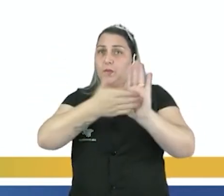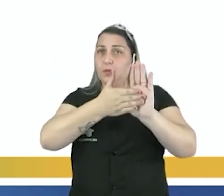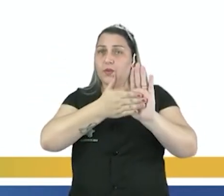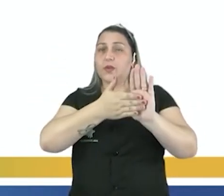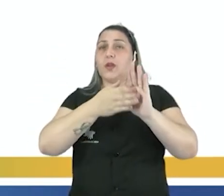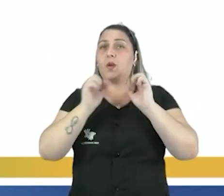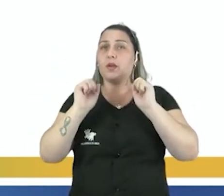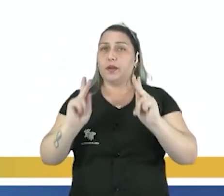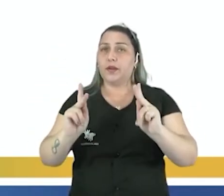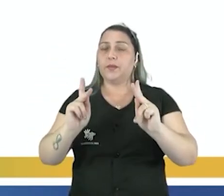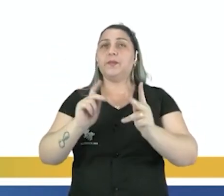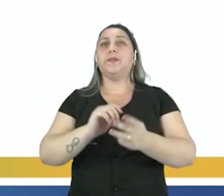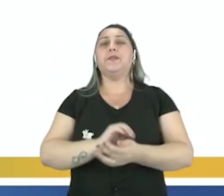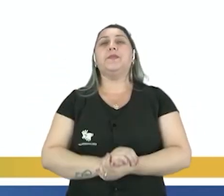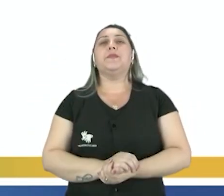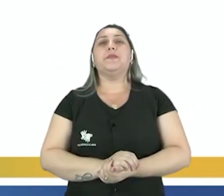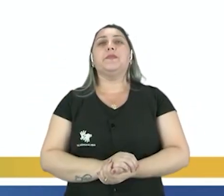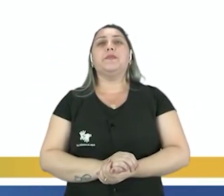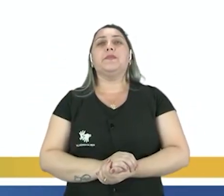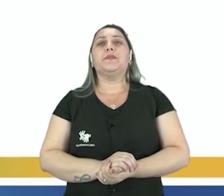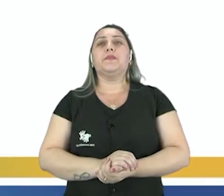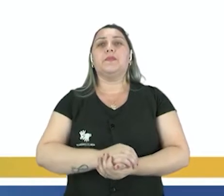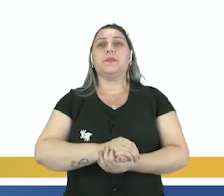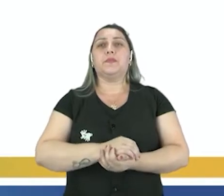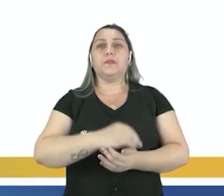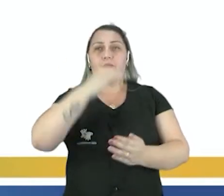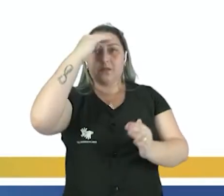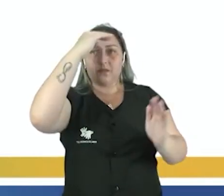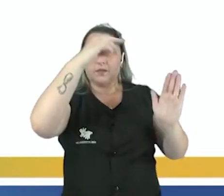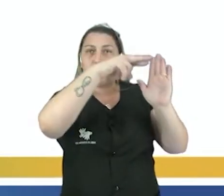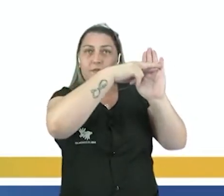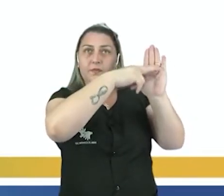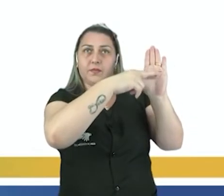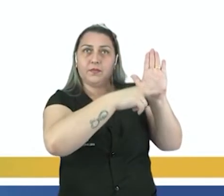proporcionais, ok? Obedece uma proporção.